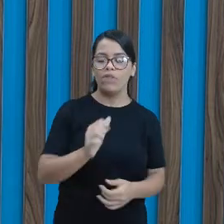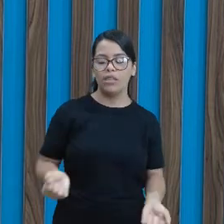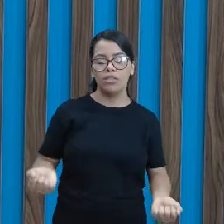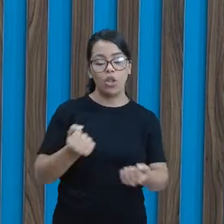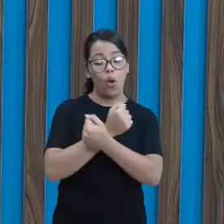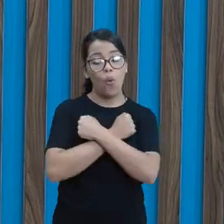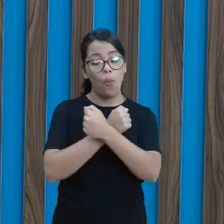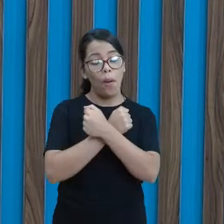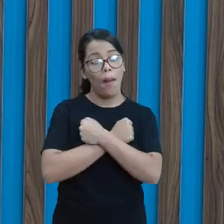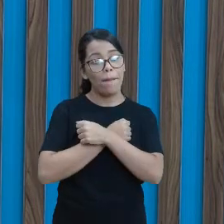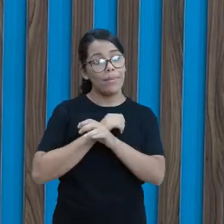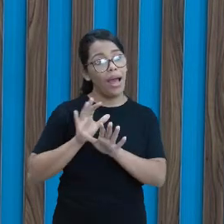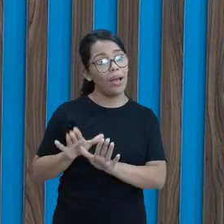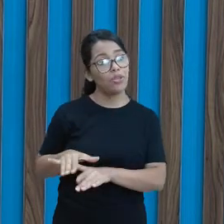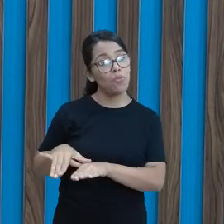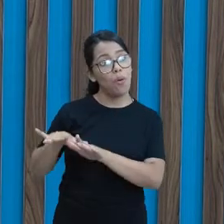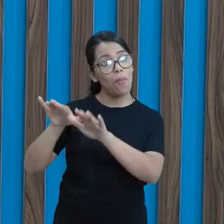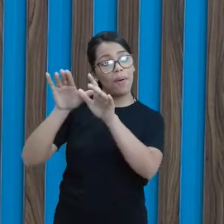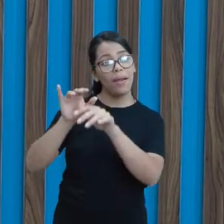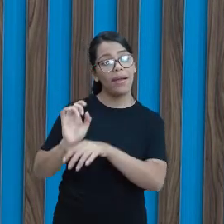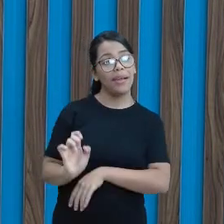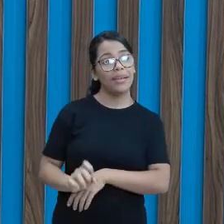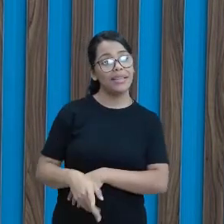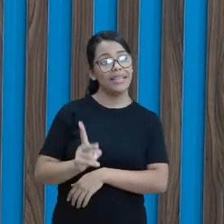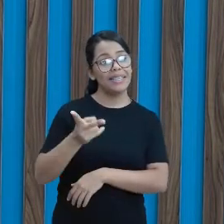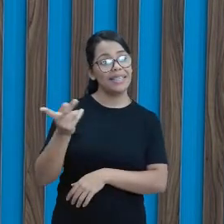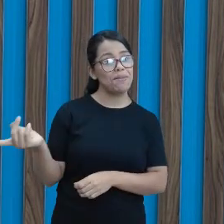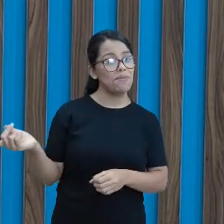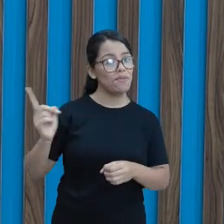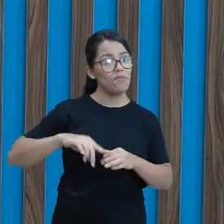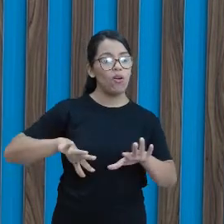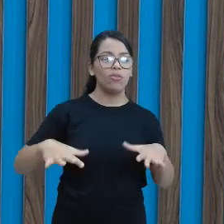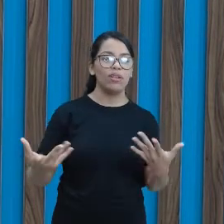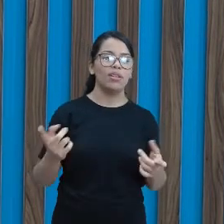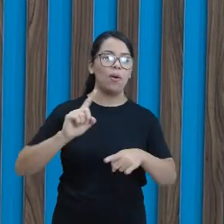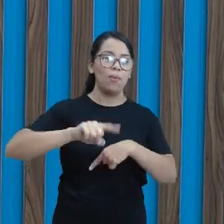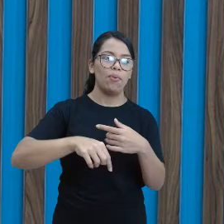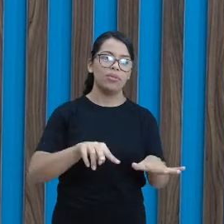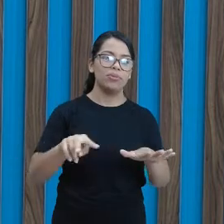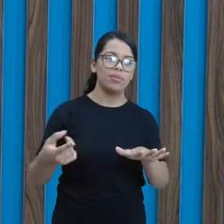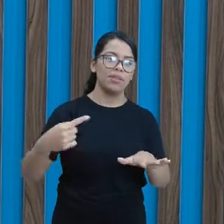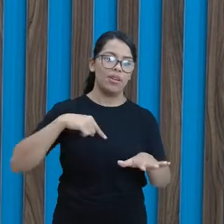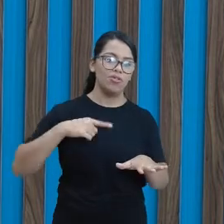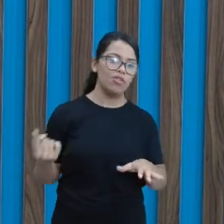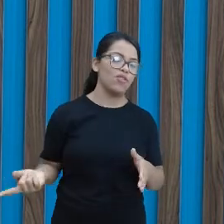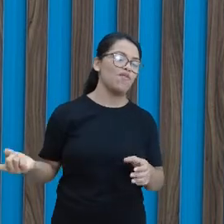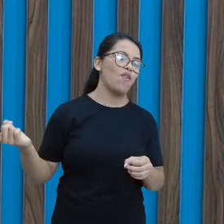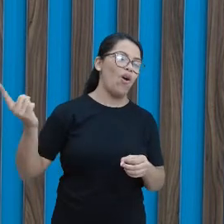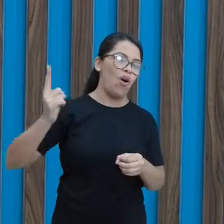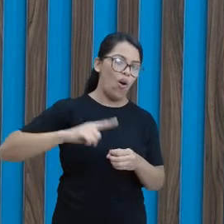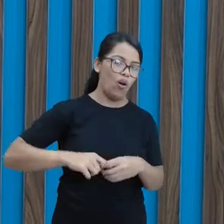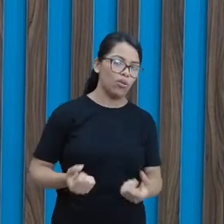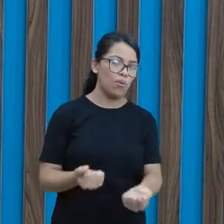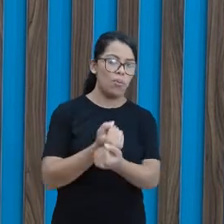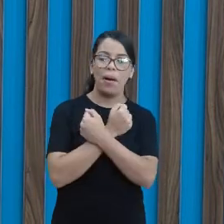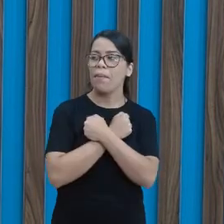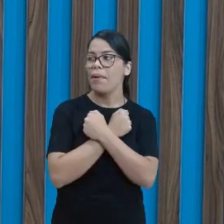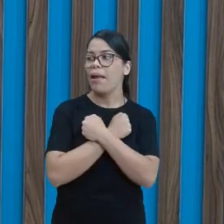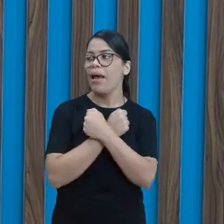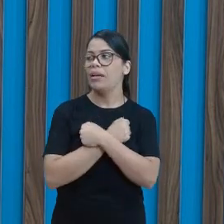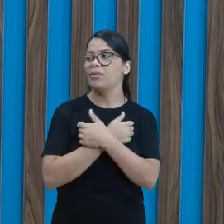abraço, borboletas sempre volta. Então, semana que vem nós nos encontramos aqui de novo. Um forte abraço, galera. Aqui, ó.